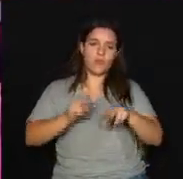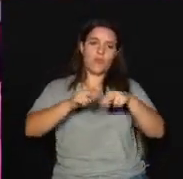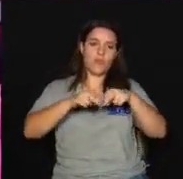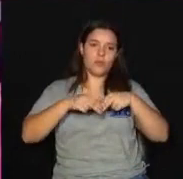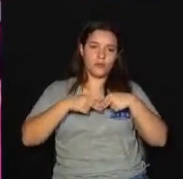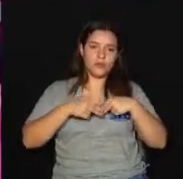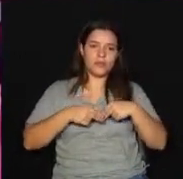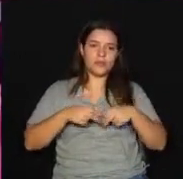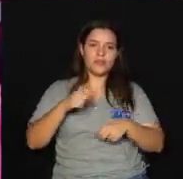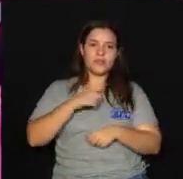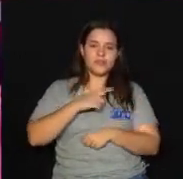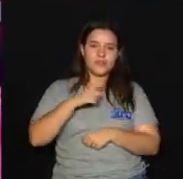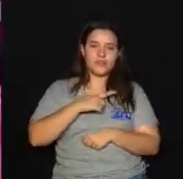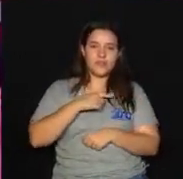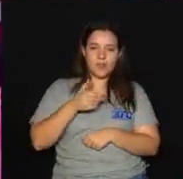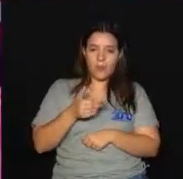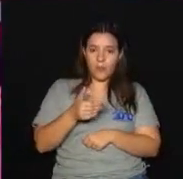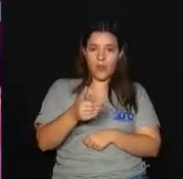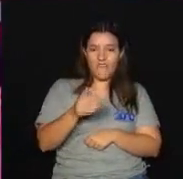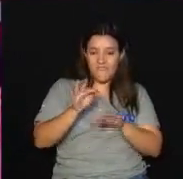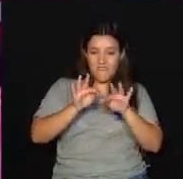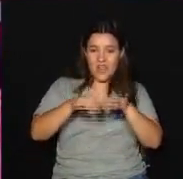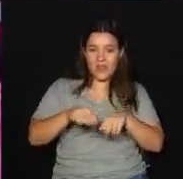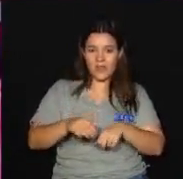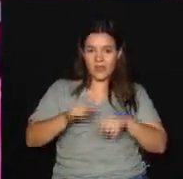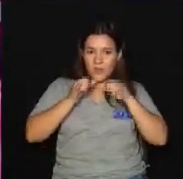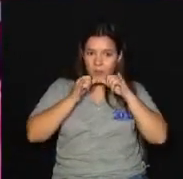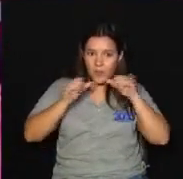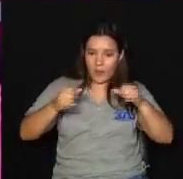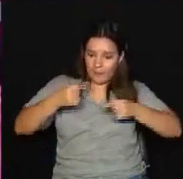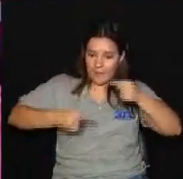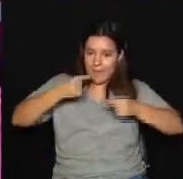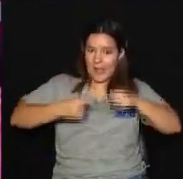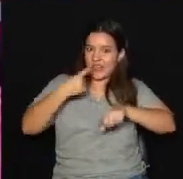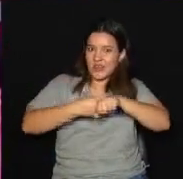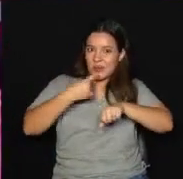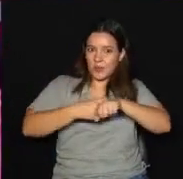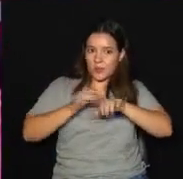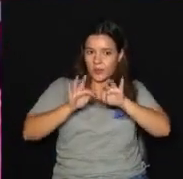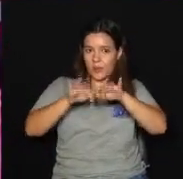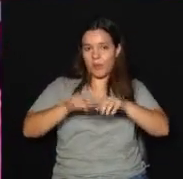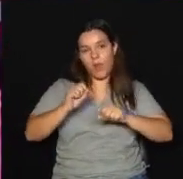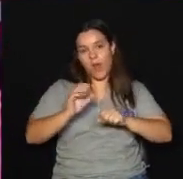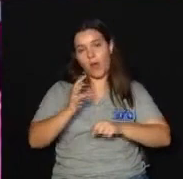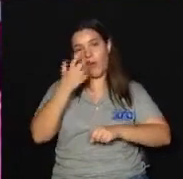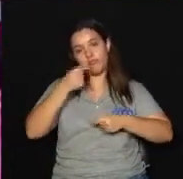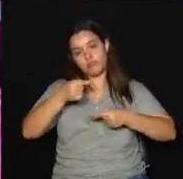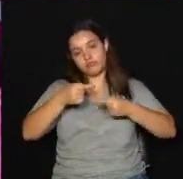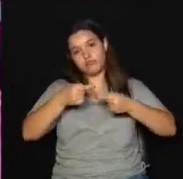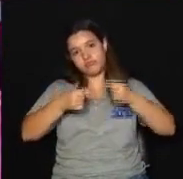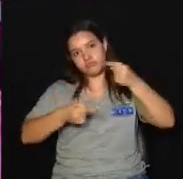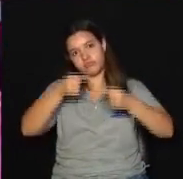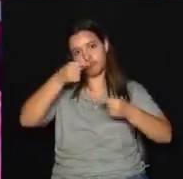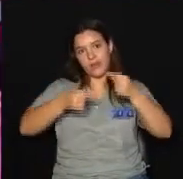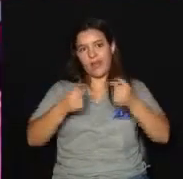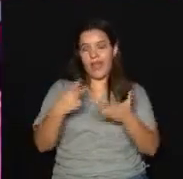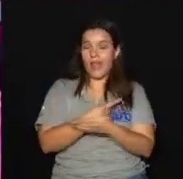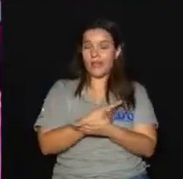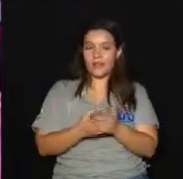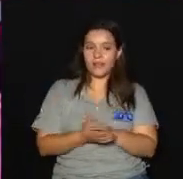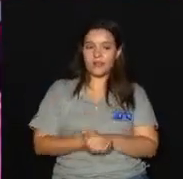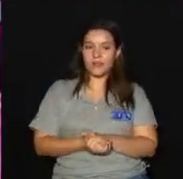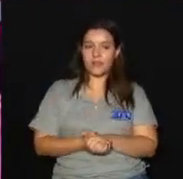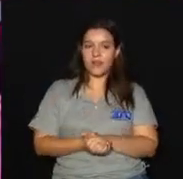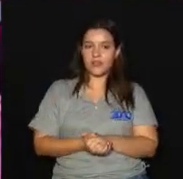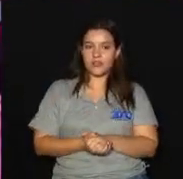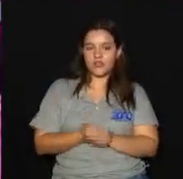quê? Daquele sprint final de campanha. Aquela corrida final de campanha, às vezes, pode dar alterações. Mas, mais uma vez,